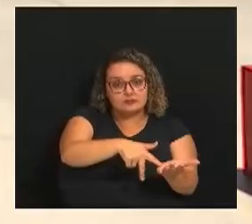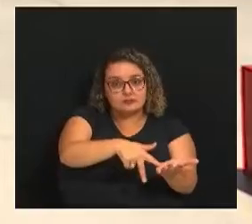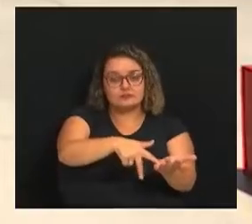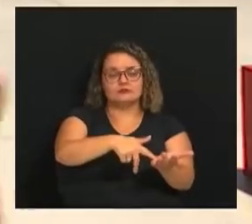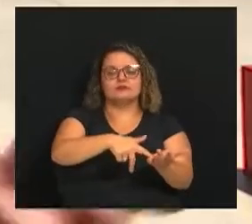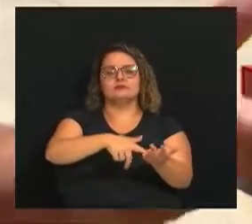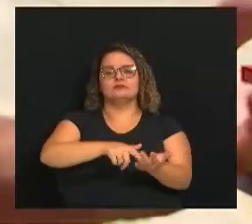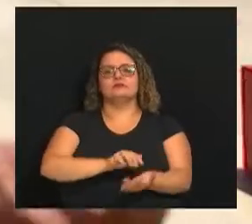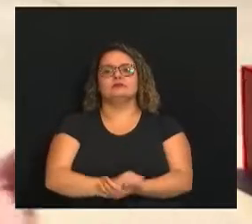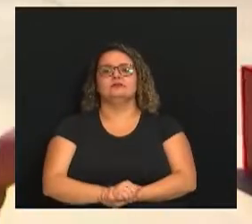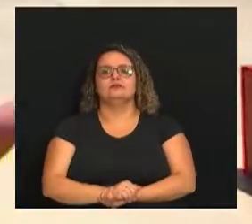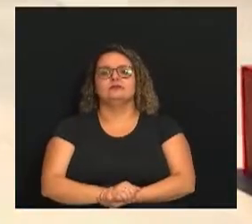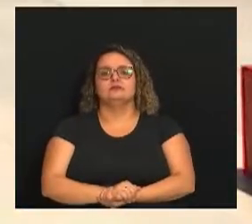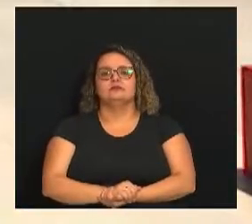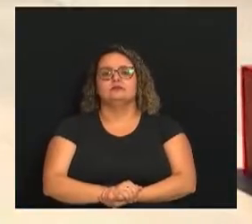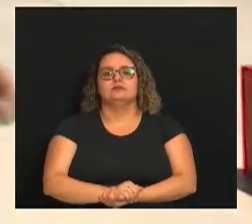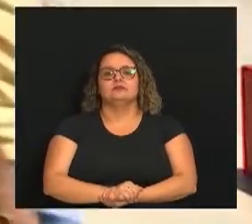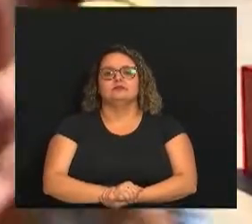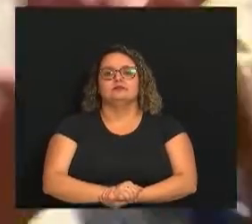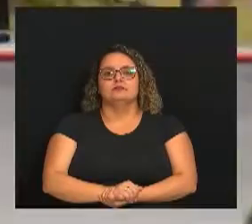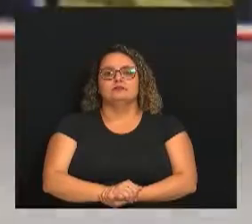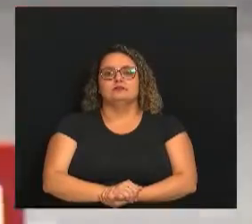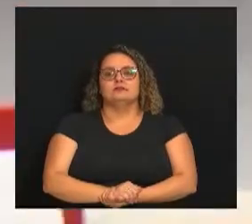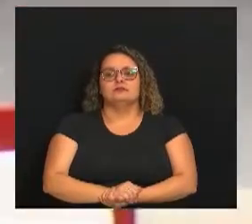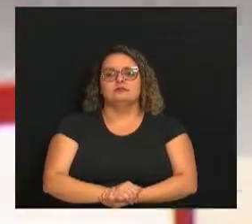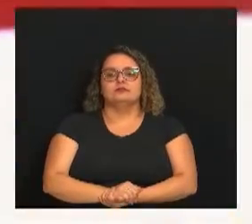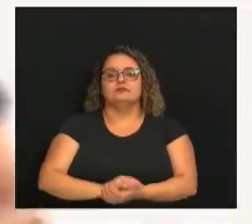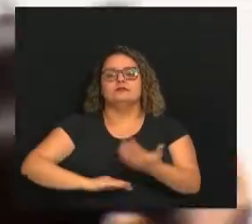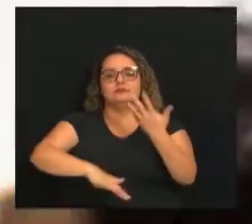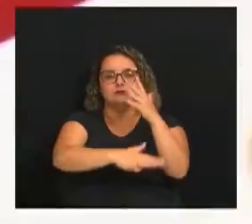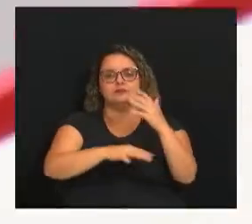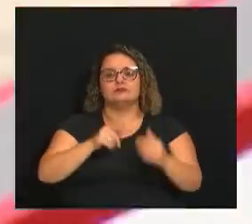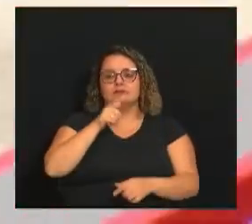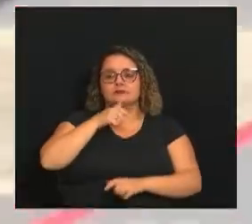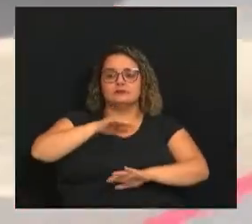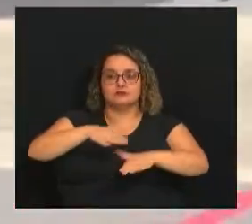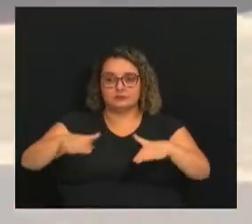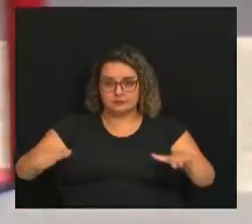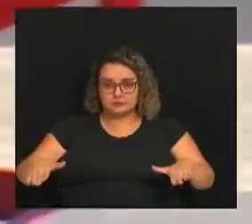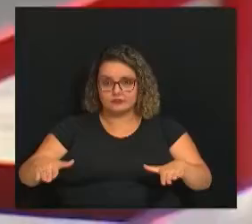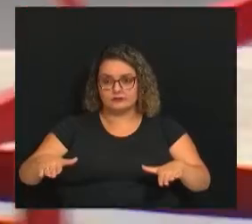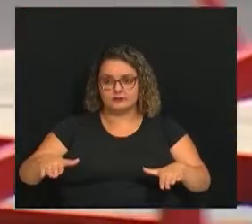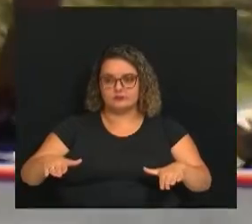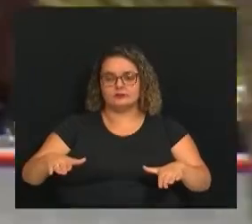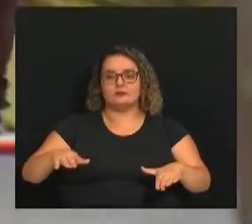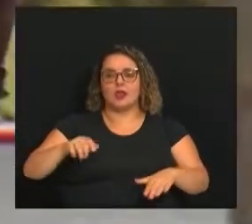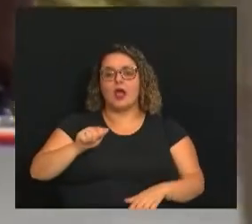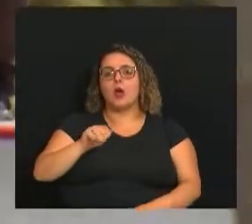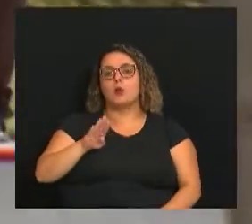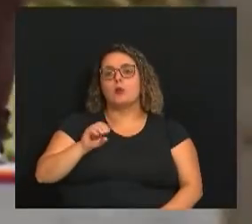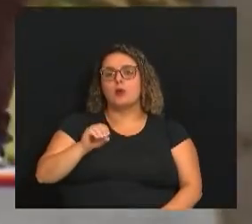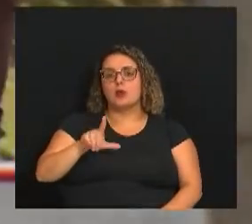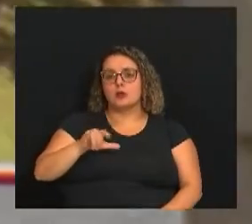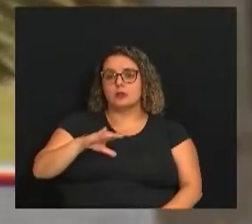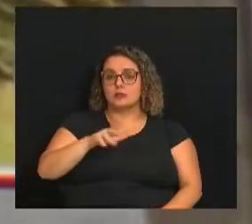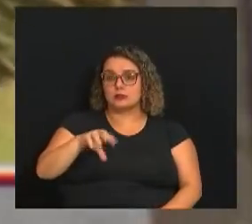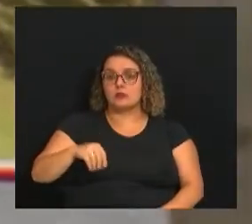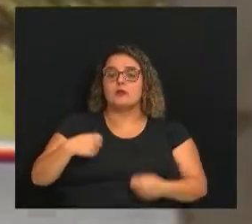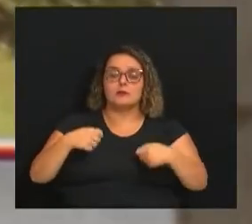Skate, na chamada Praça das Águas, ali na Abolição. Que essa pista vai ter que ser desativada